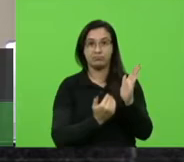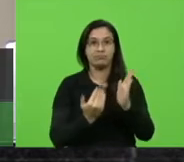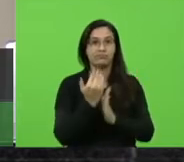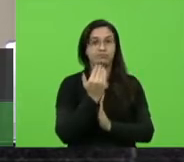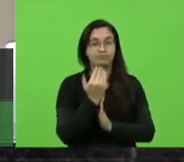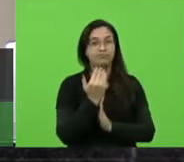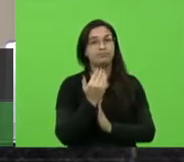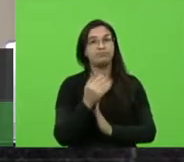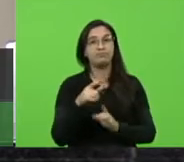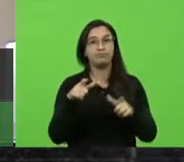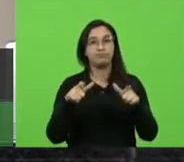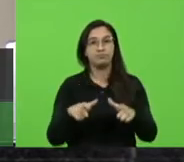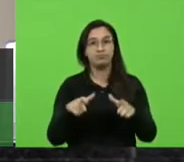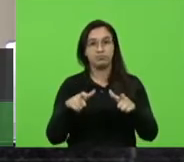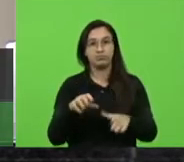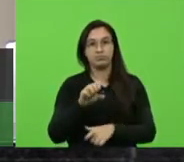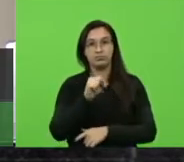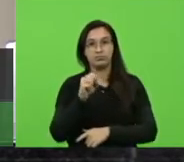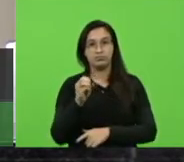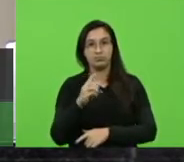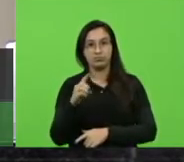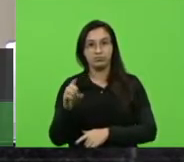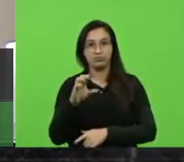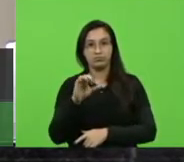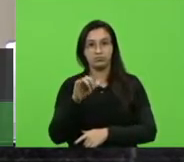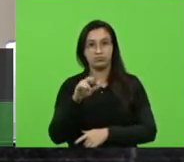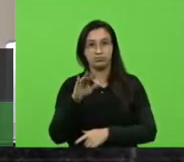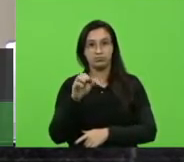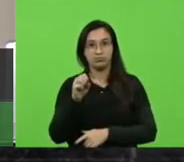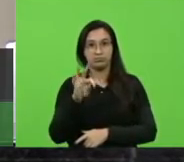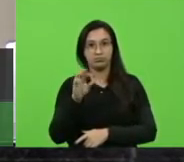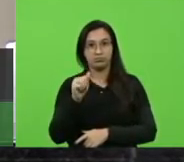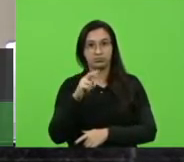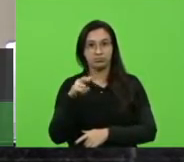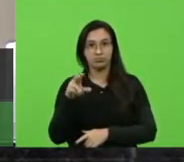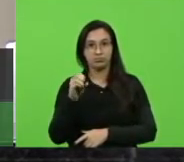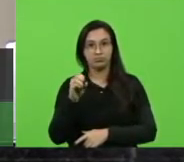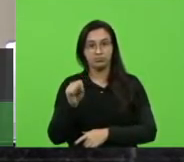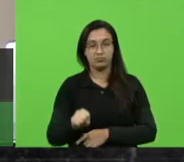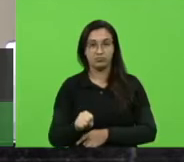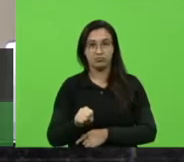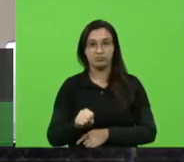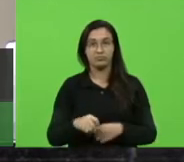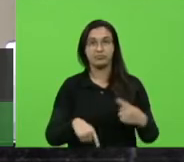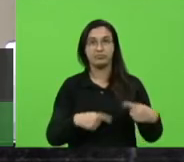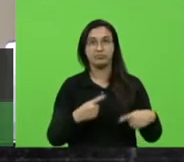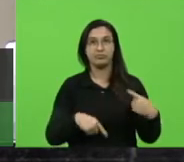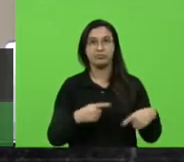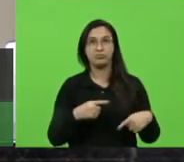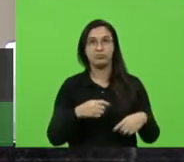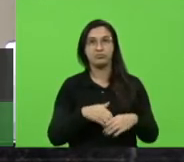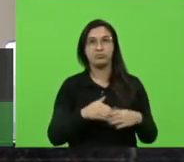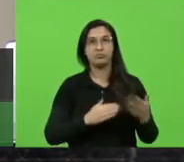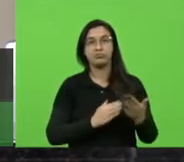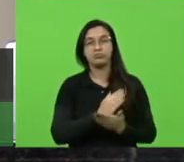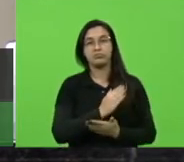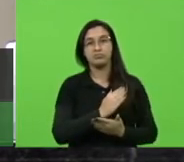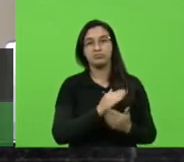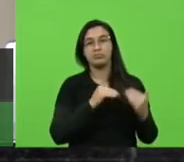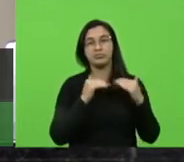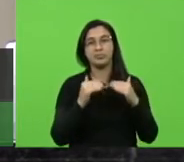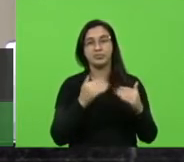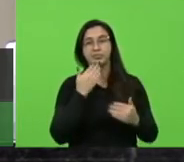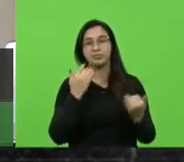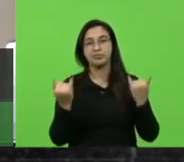Em discussão. Não havendo quem queira discutir, em votação. Deputados que aprovam, permaneçam como se encontra. Aprovado por unanimidade. Pedido